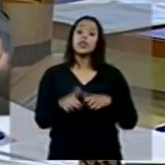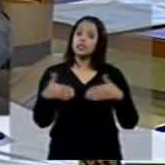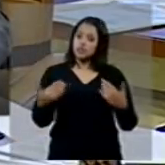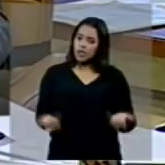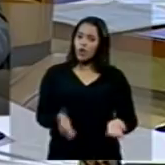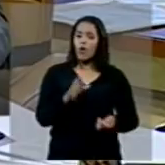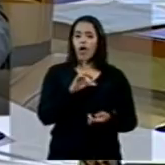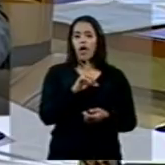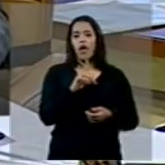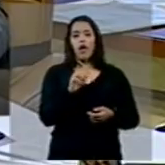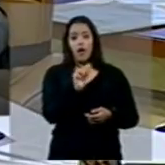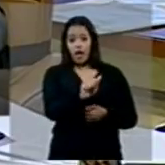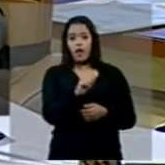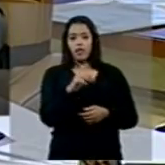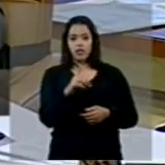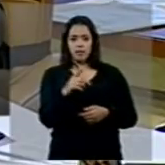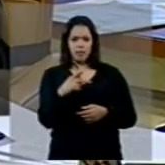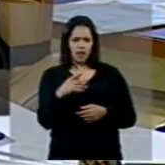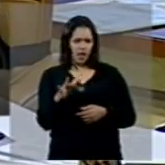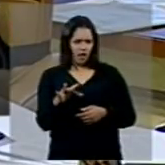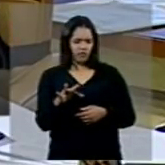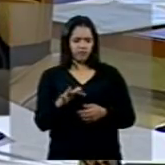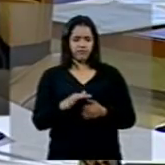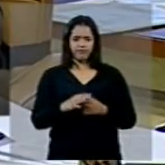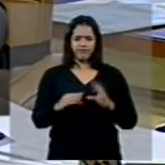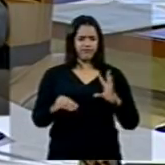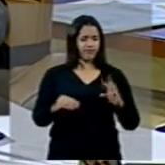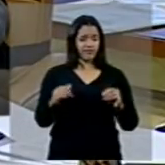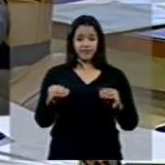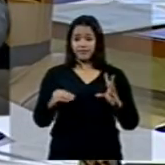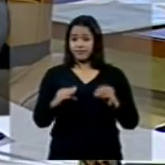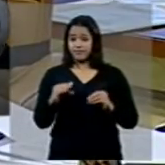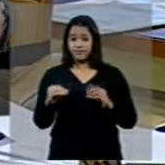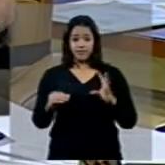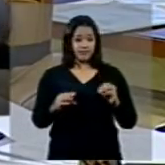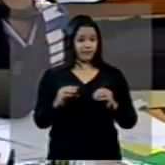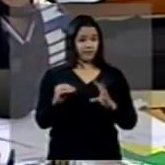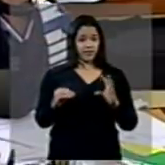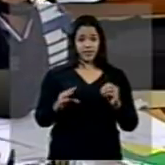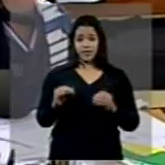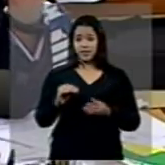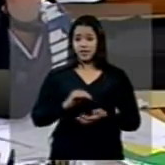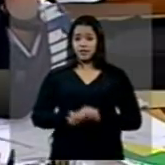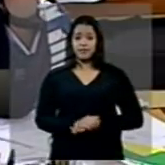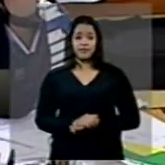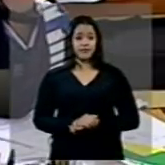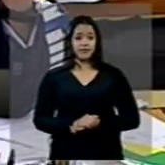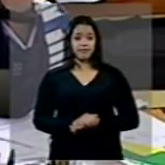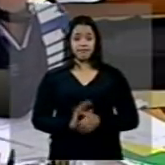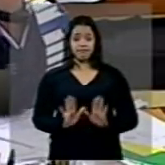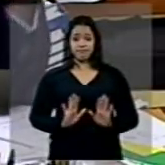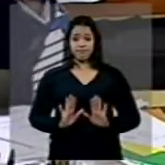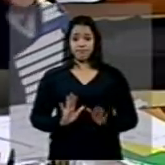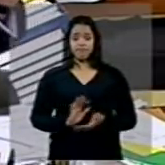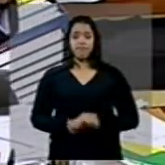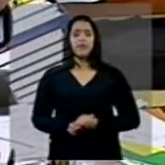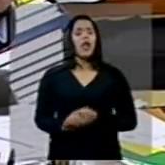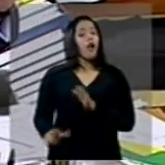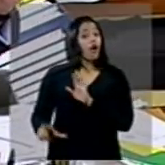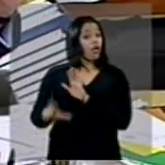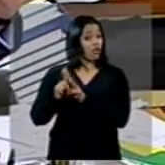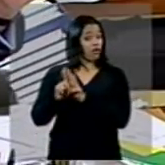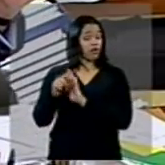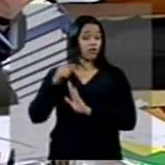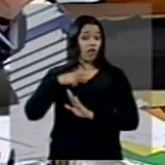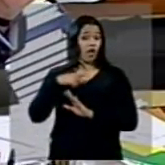instrumento... Sim, ministro. Portanto, aqui aquela trata do lei, cancelamento. Aquela lei foi editada ante uma